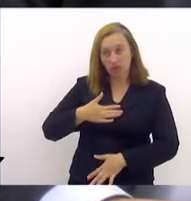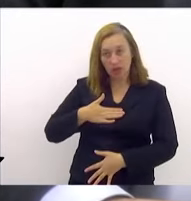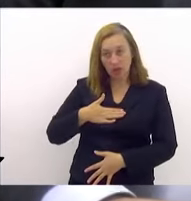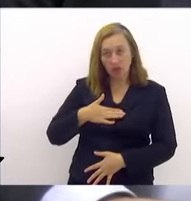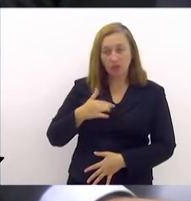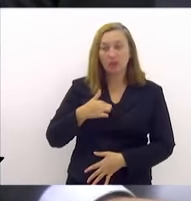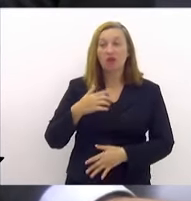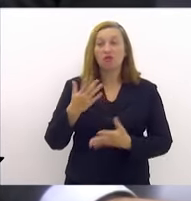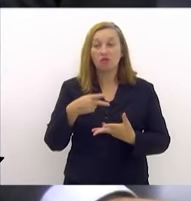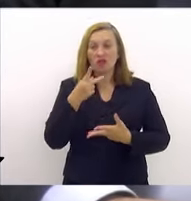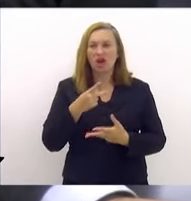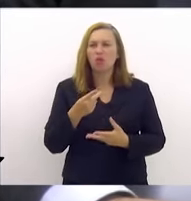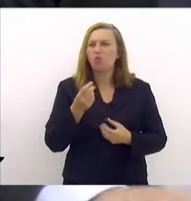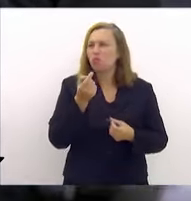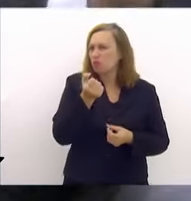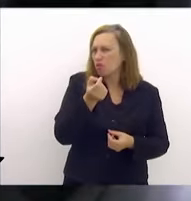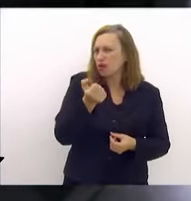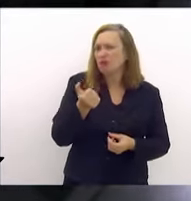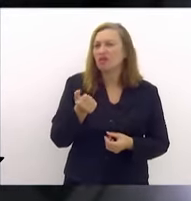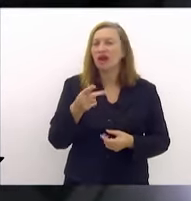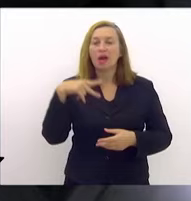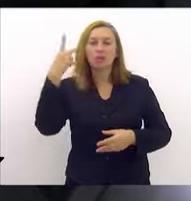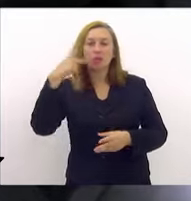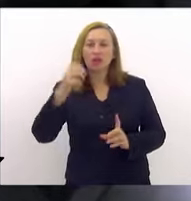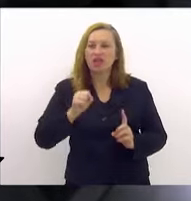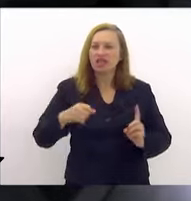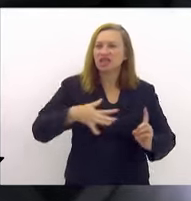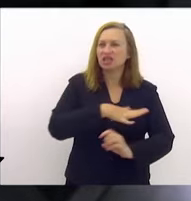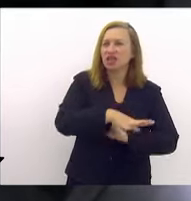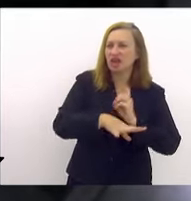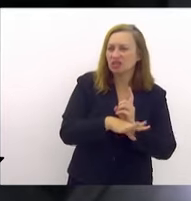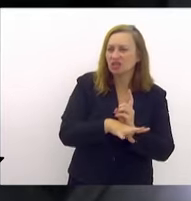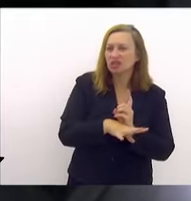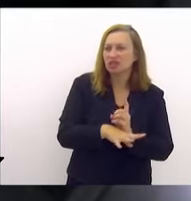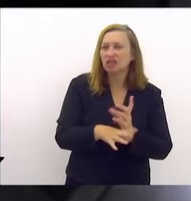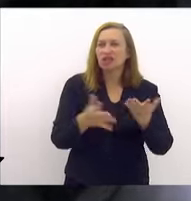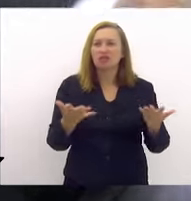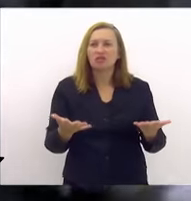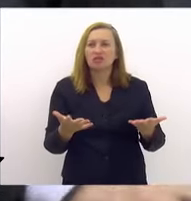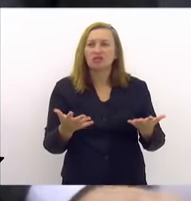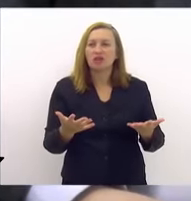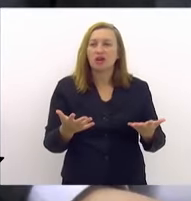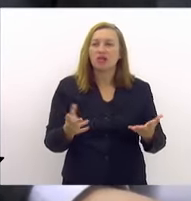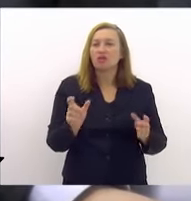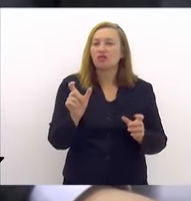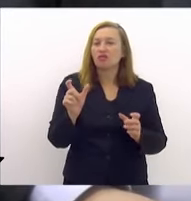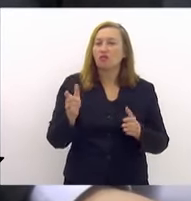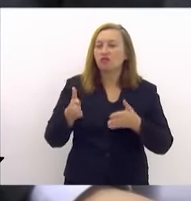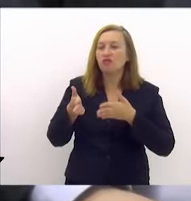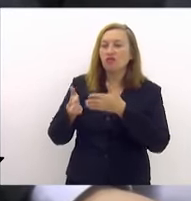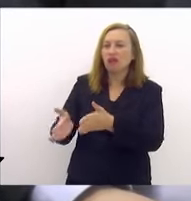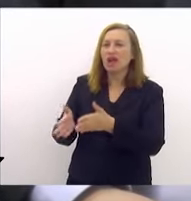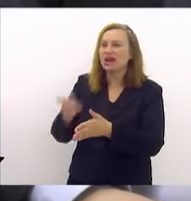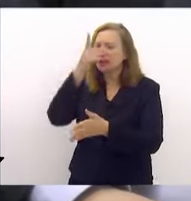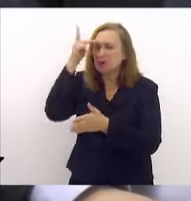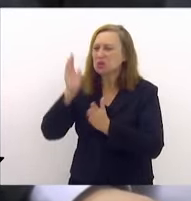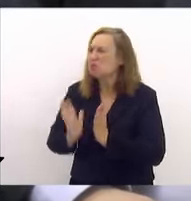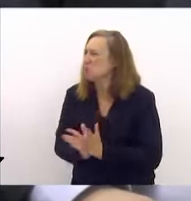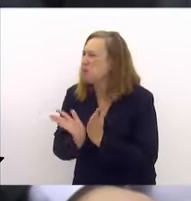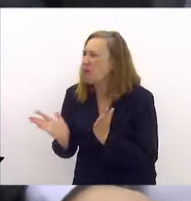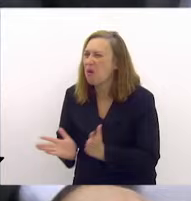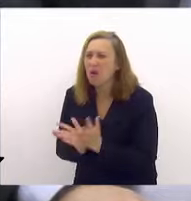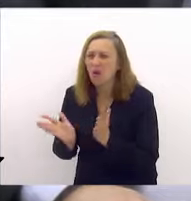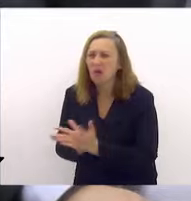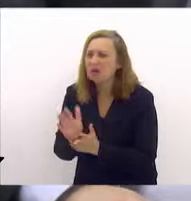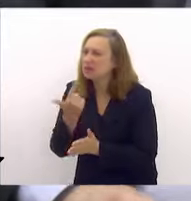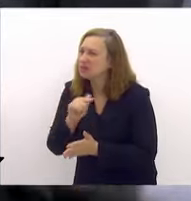vezes a gente fala da política de assistência como se ela fosse relacionada estritamente àquela pessoa que é pobre, não é? Que